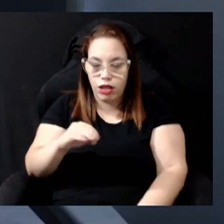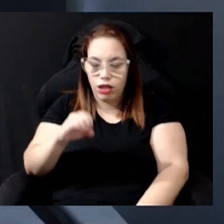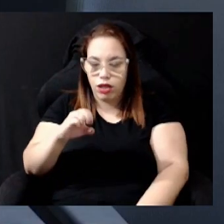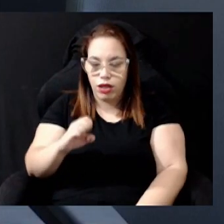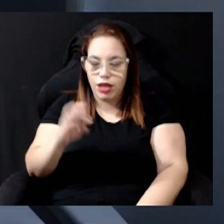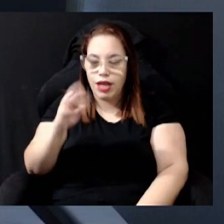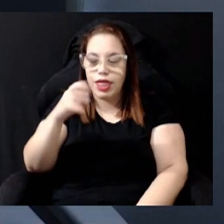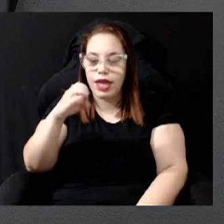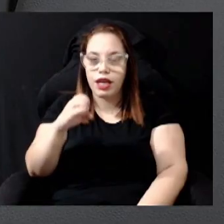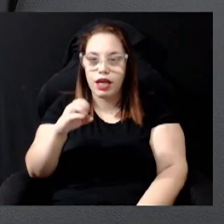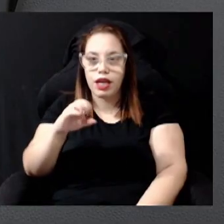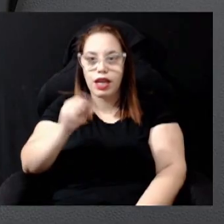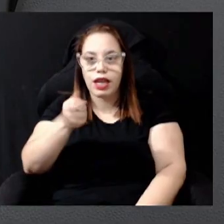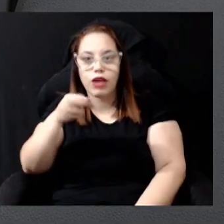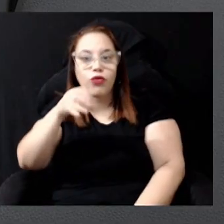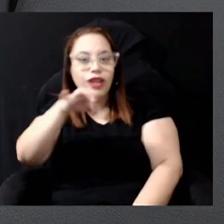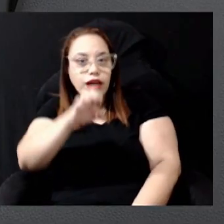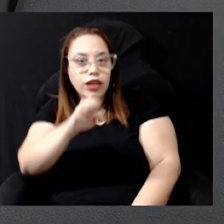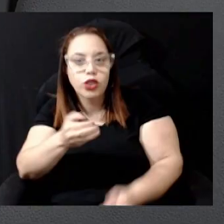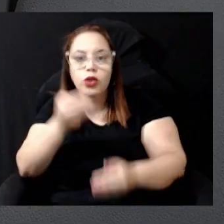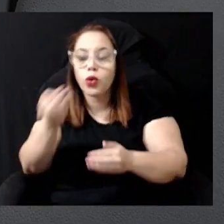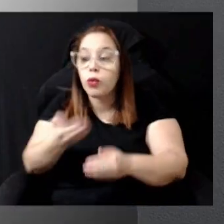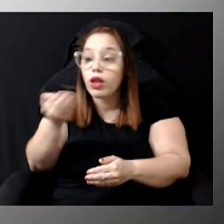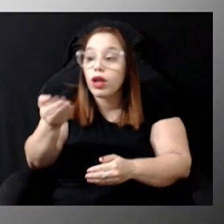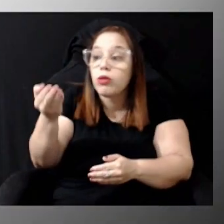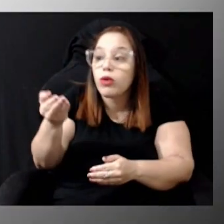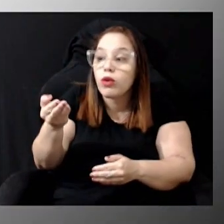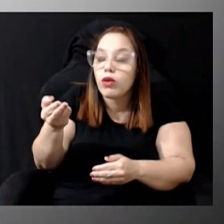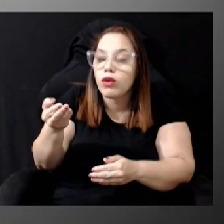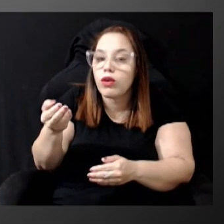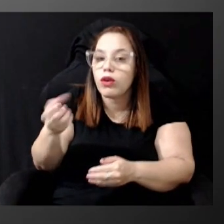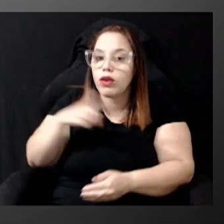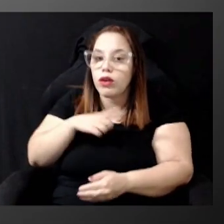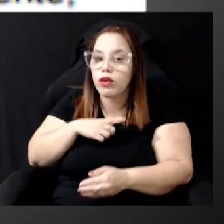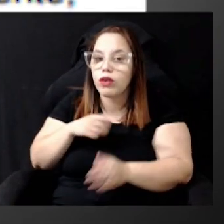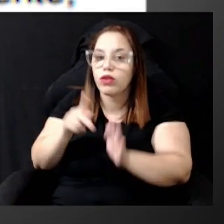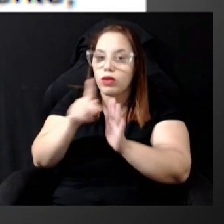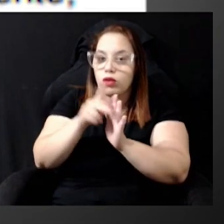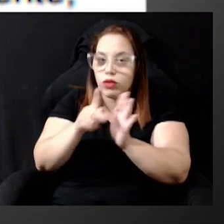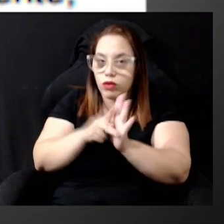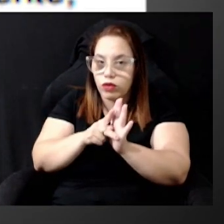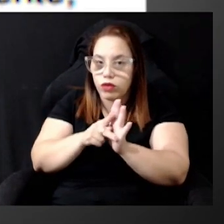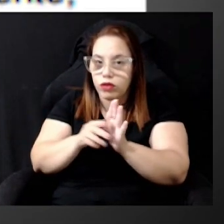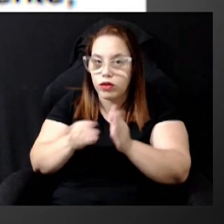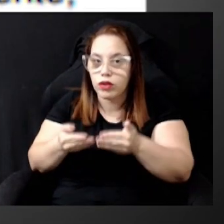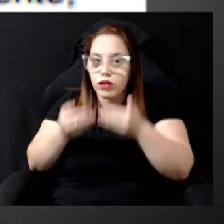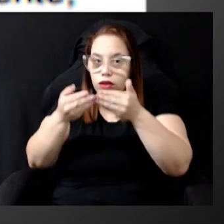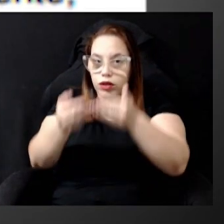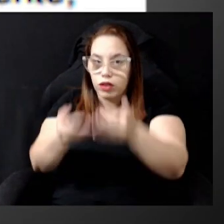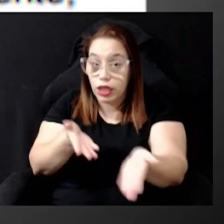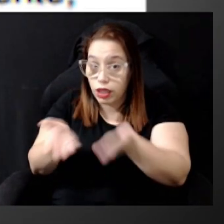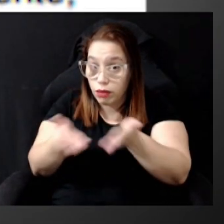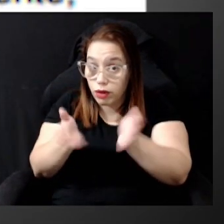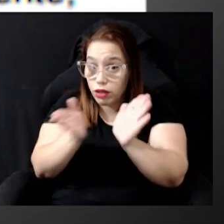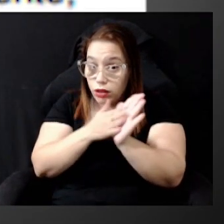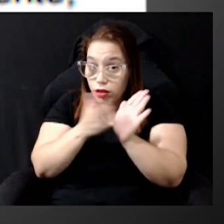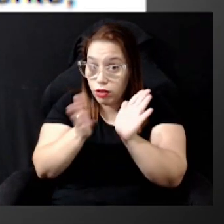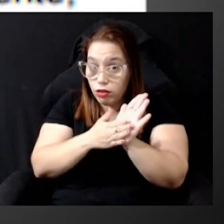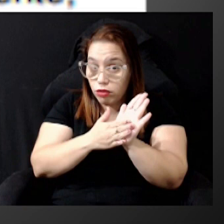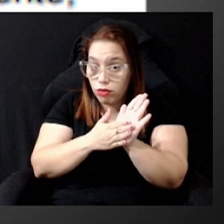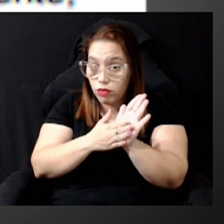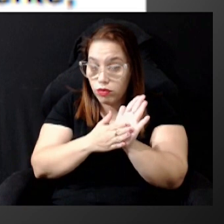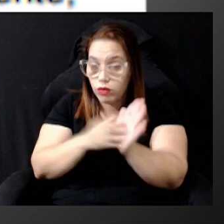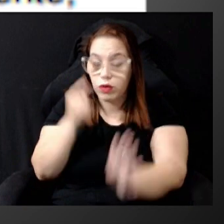está esse processo? Veja, nós reunimos com os moradores, eles nos apresentaram essa demanda. Existe ali